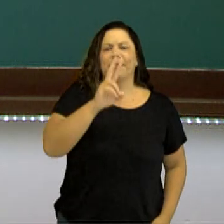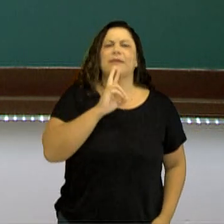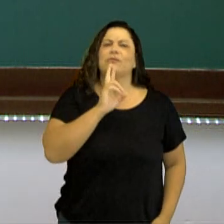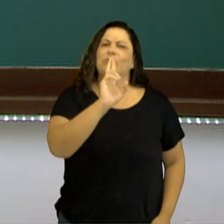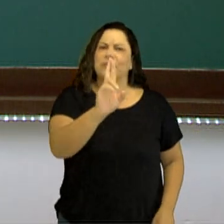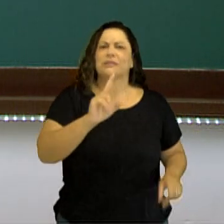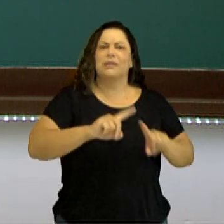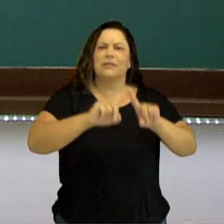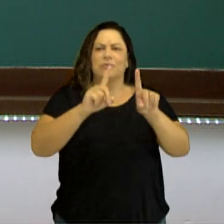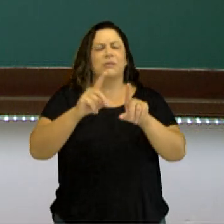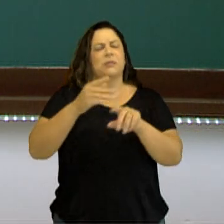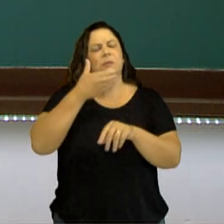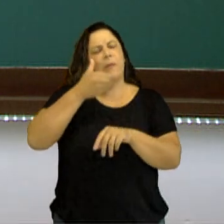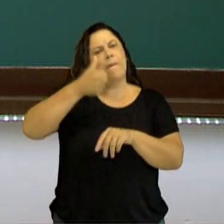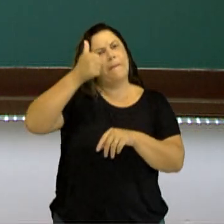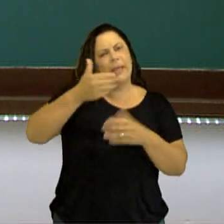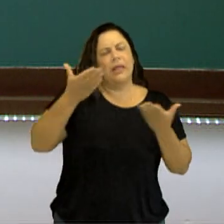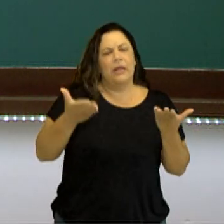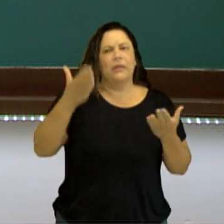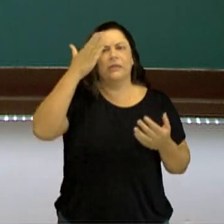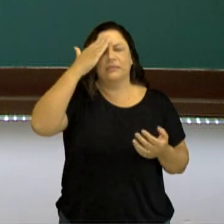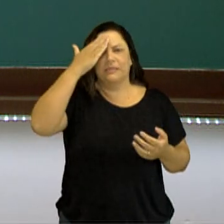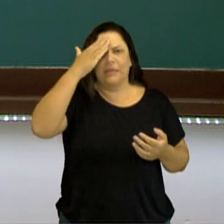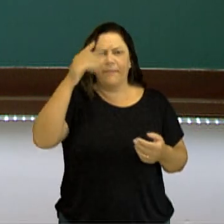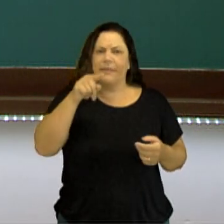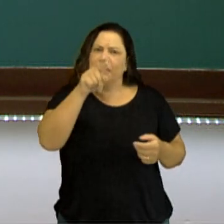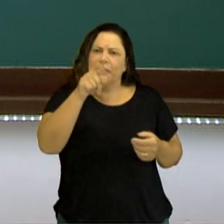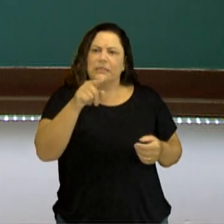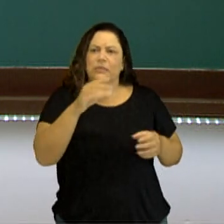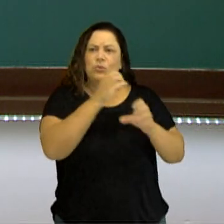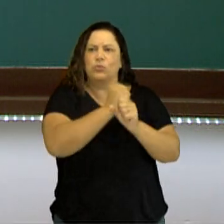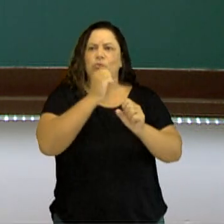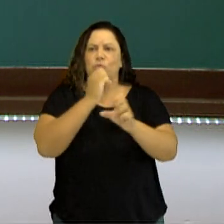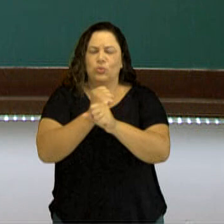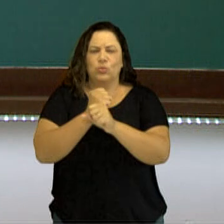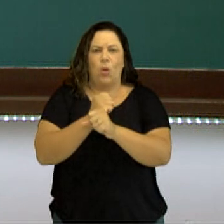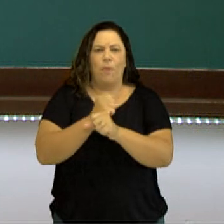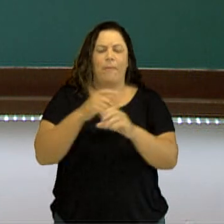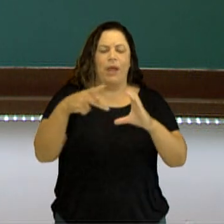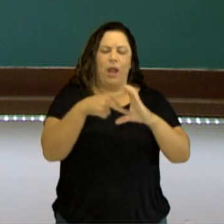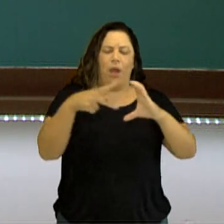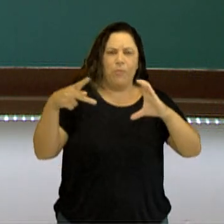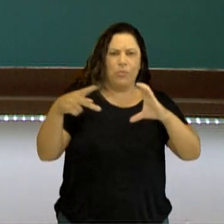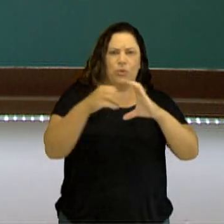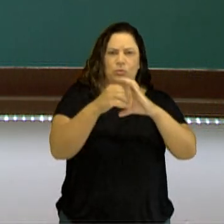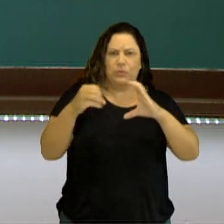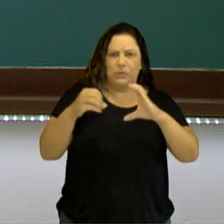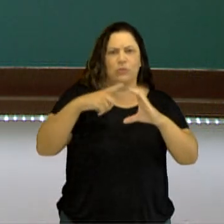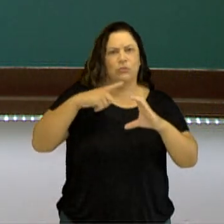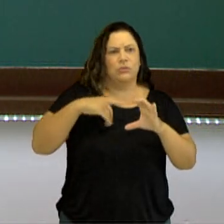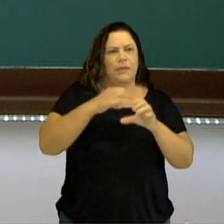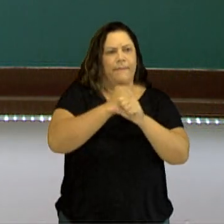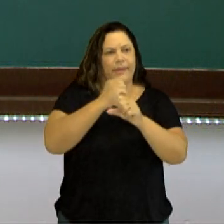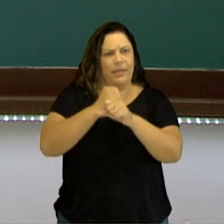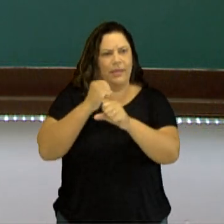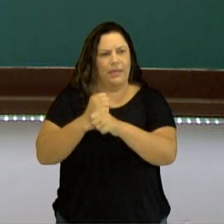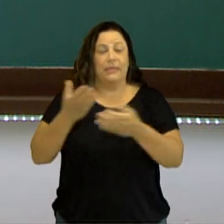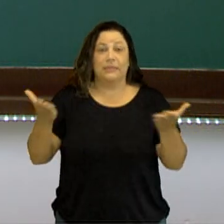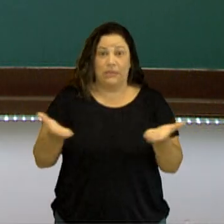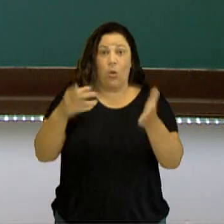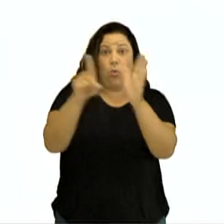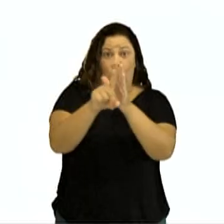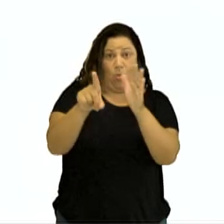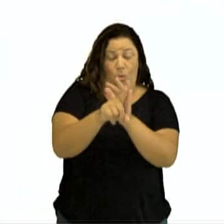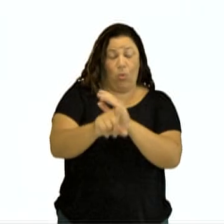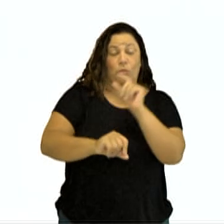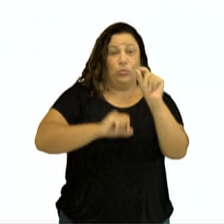mesmo para mim é vocês saberem que quando você soma prótons e nêutrons, você tem a massa atômica, tá bom? Olha essa outra questão, ó. O